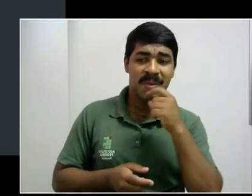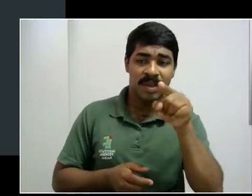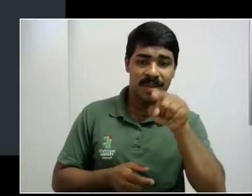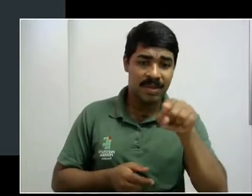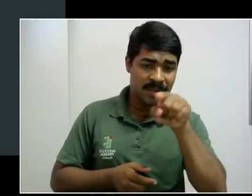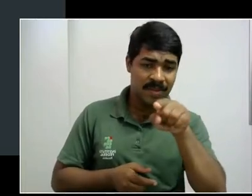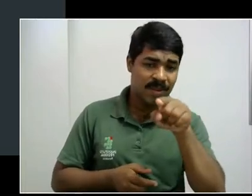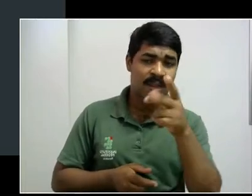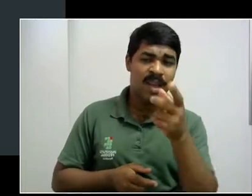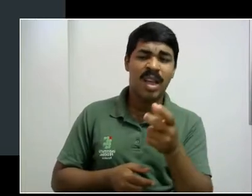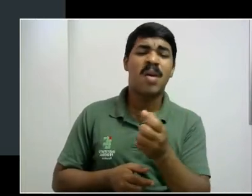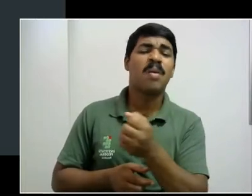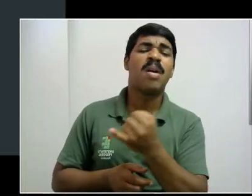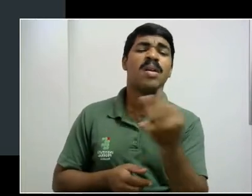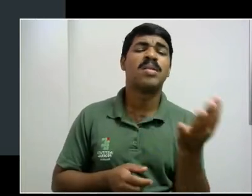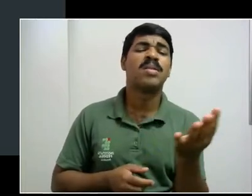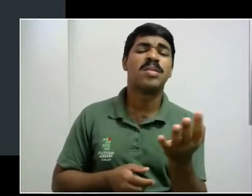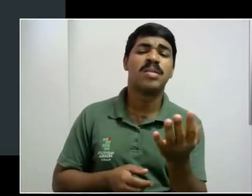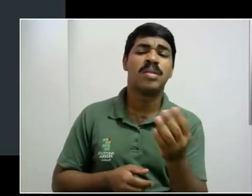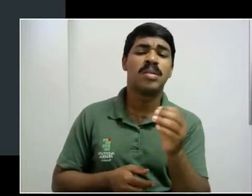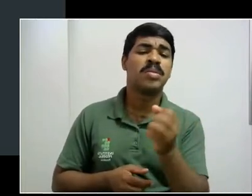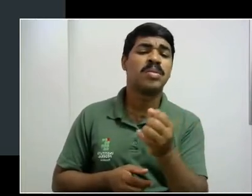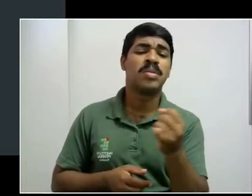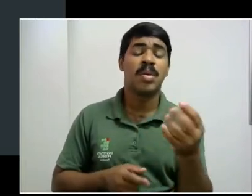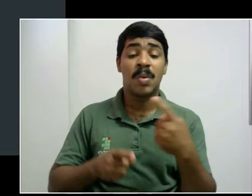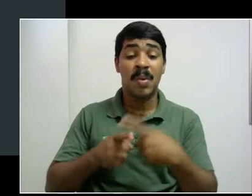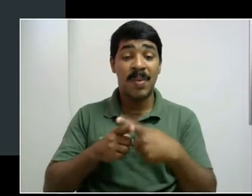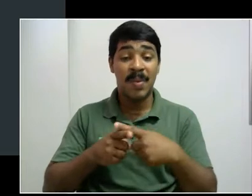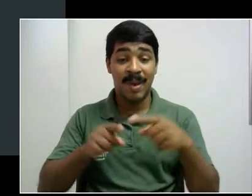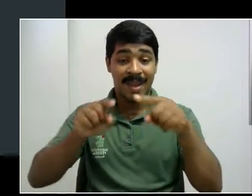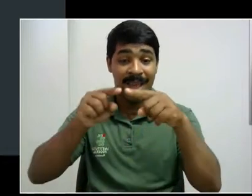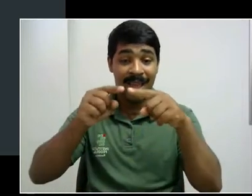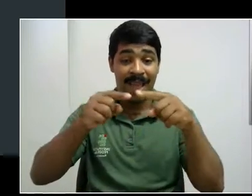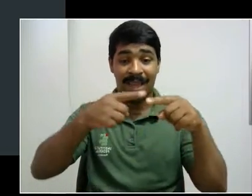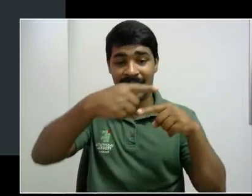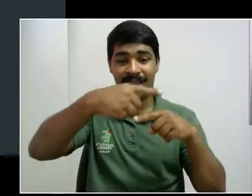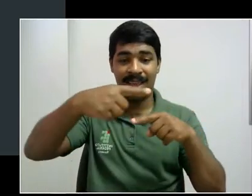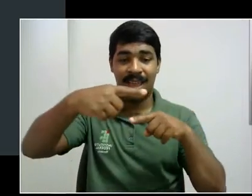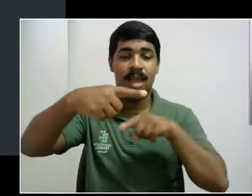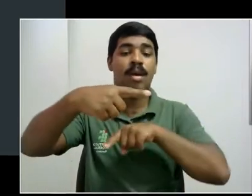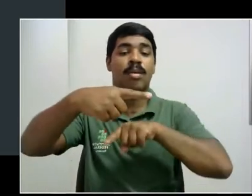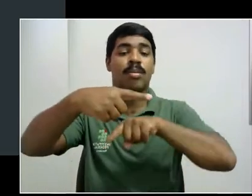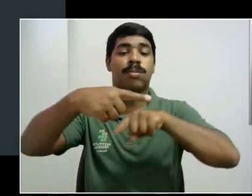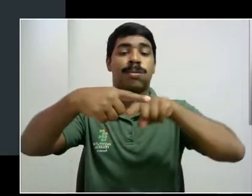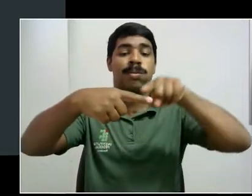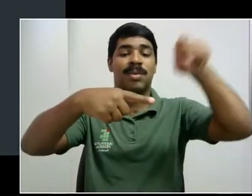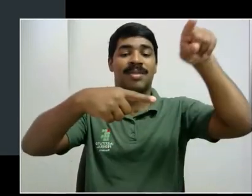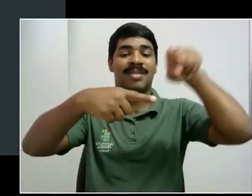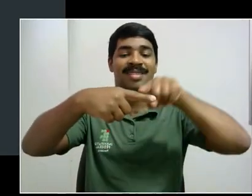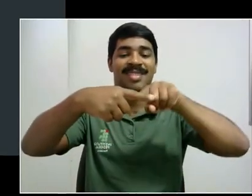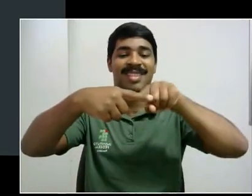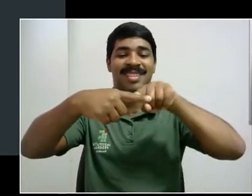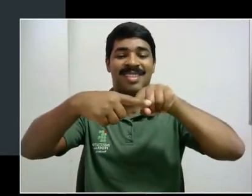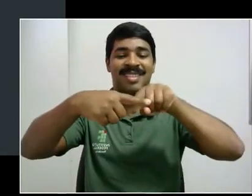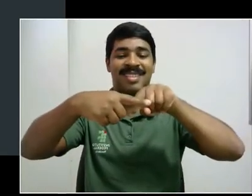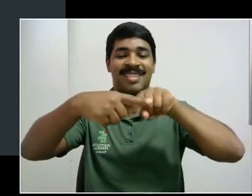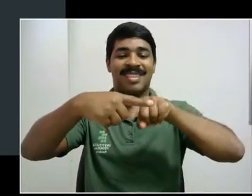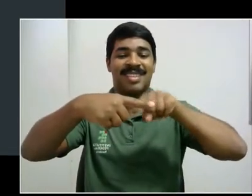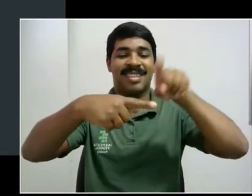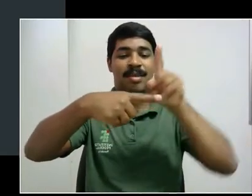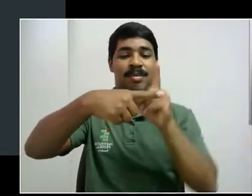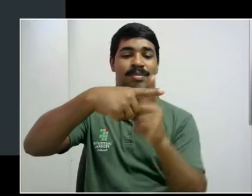Tá? Quero calcular esse pontinho aqui, que foi onde a função passou pelo eixo x. Tá? Esse ponto, ele